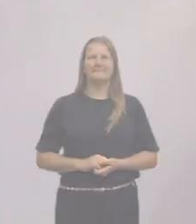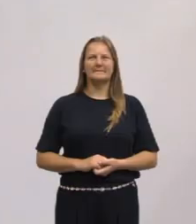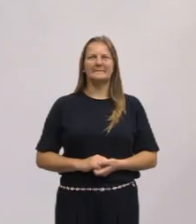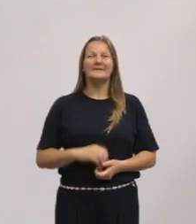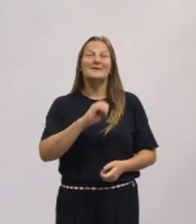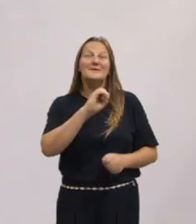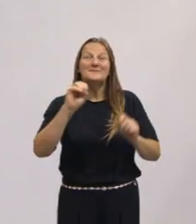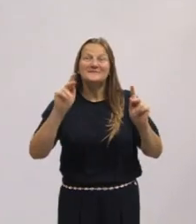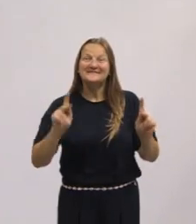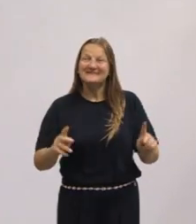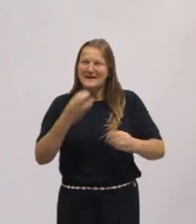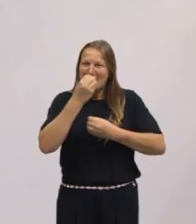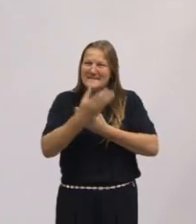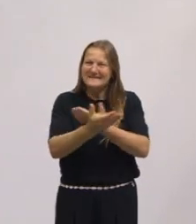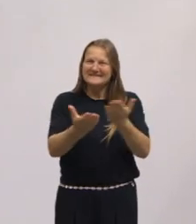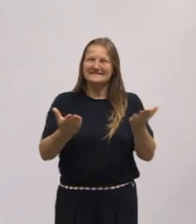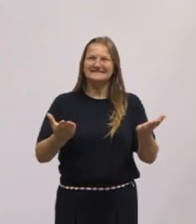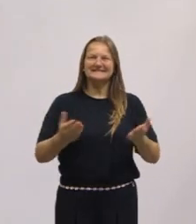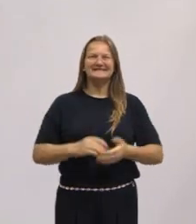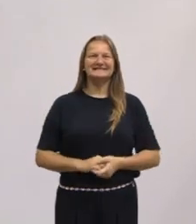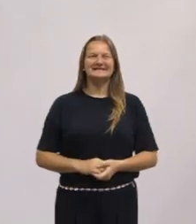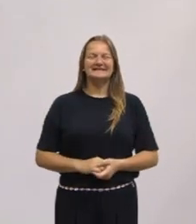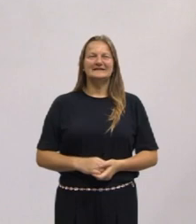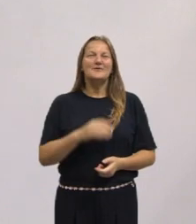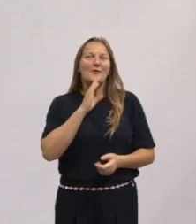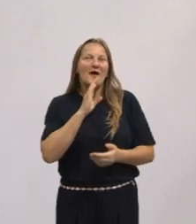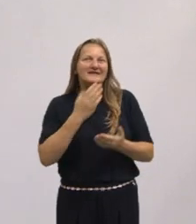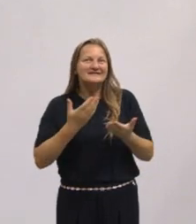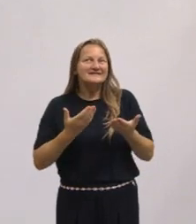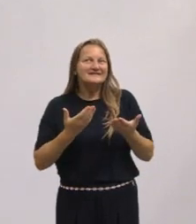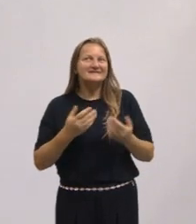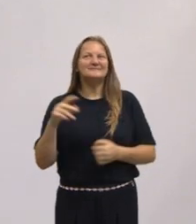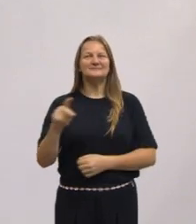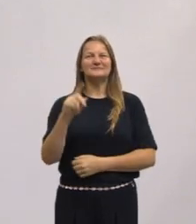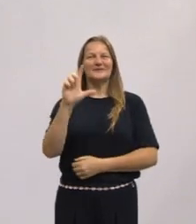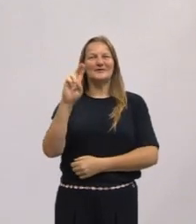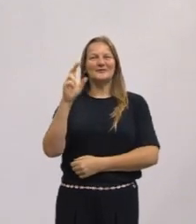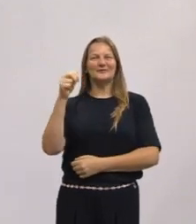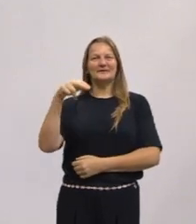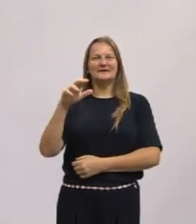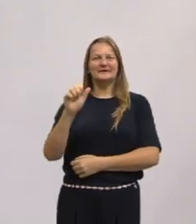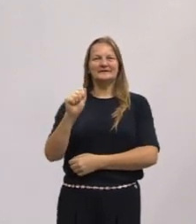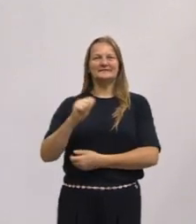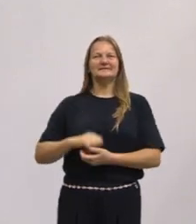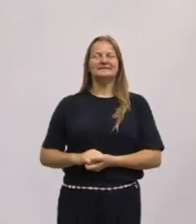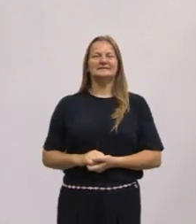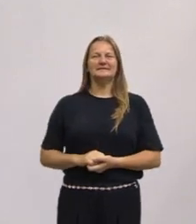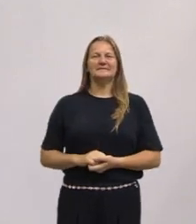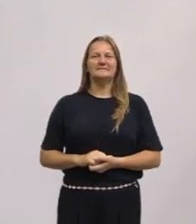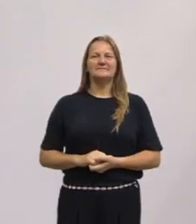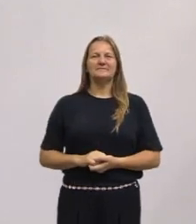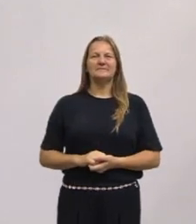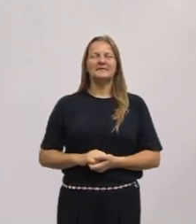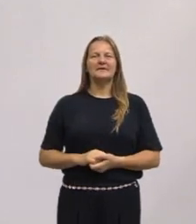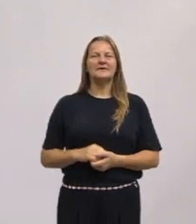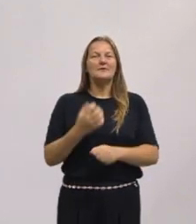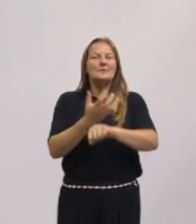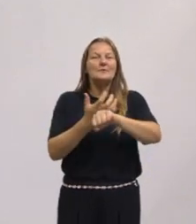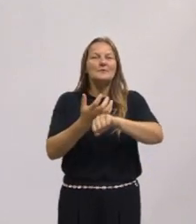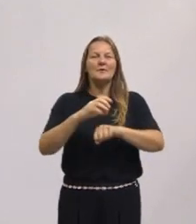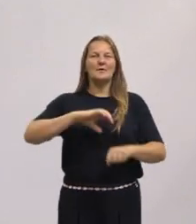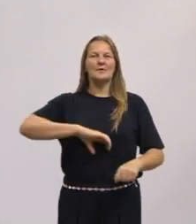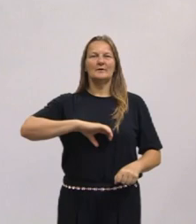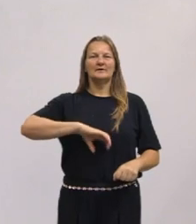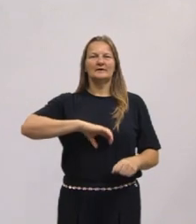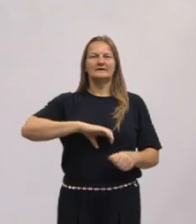E aí pessoal tudo bem com vocês você já me conhecem sua professora Luana trabalho com vocês o componente curricular de língua portuguesa